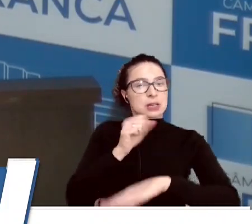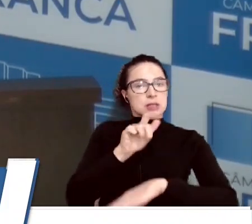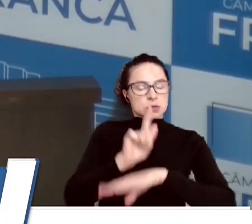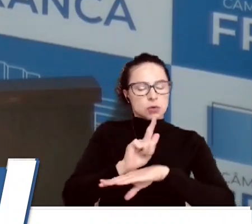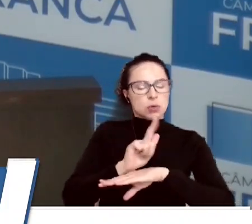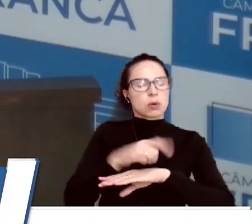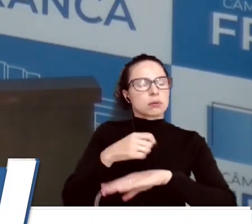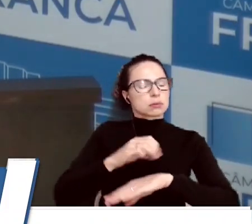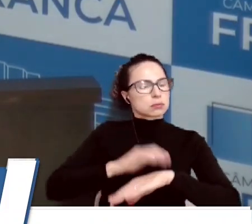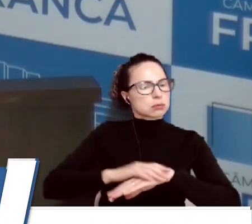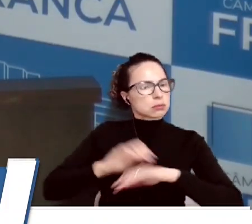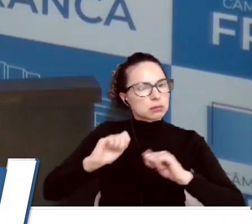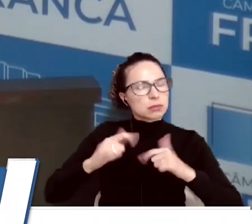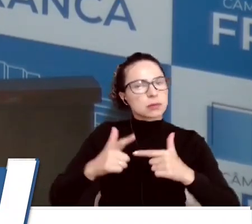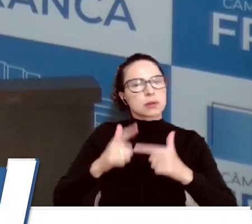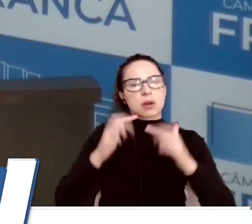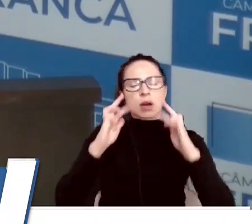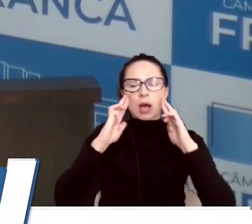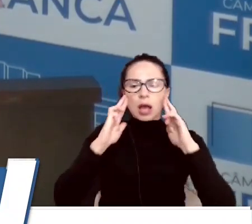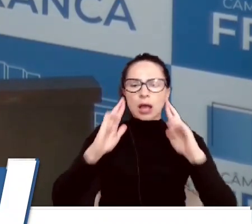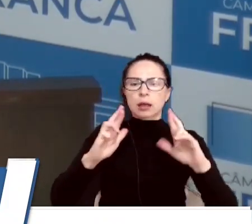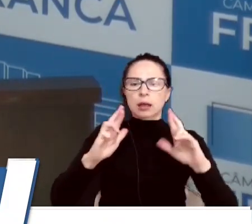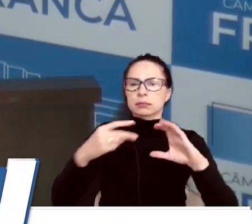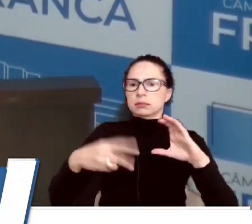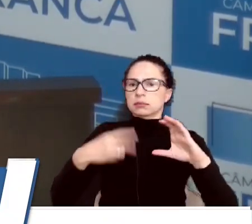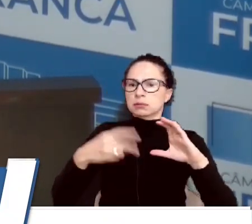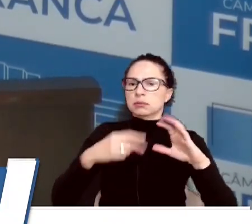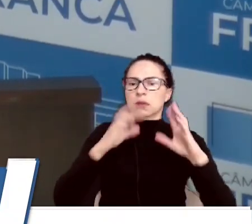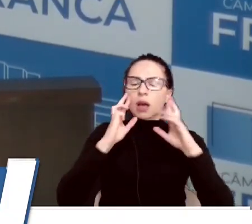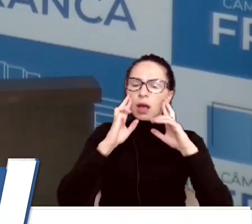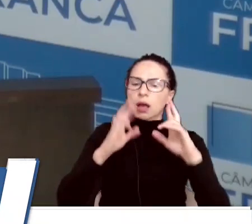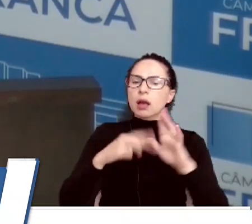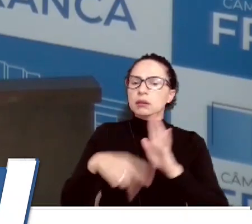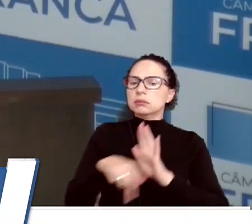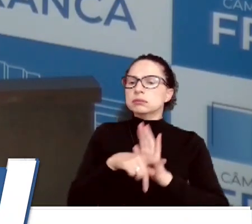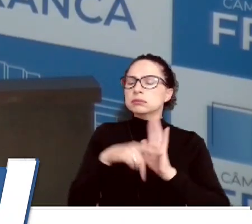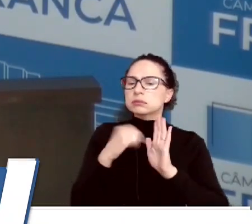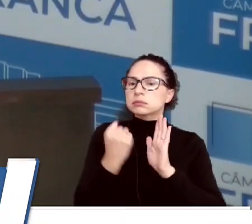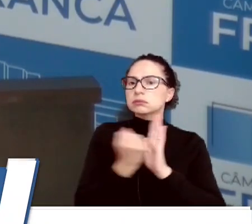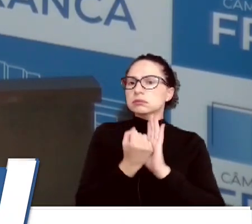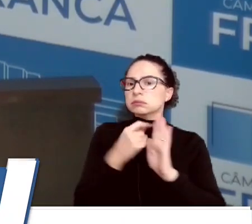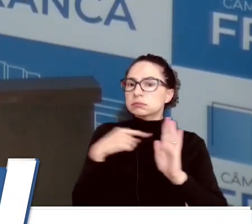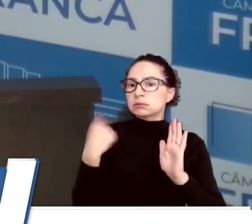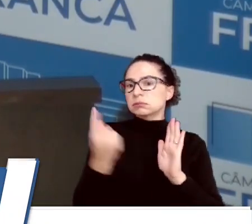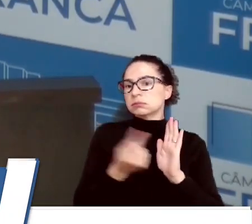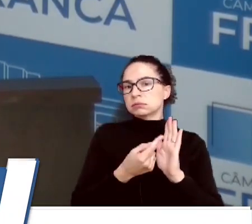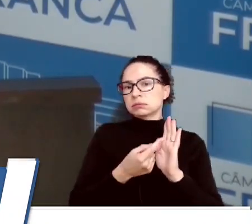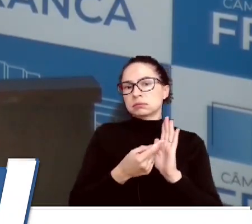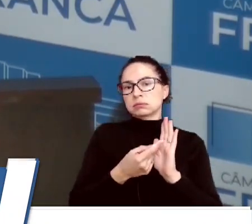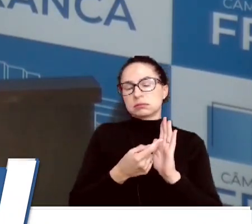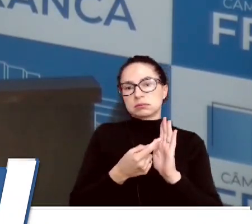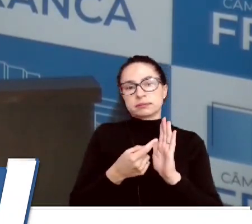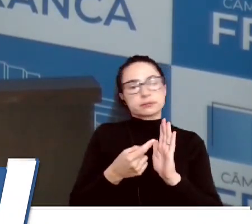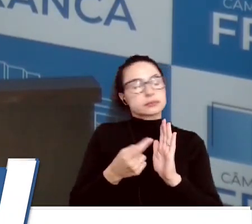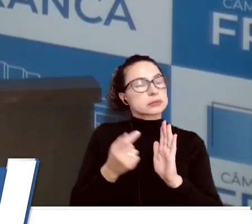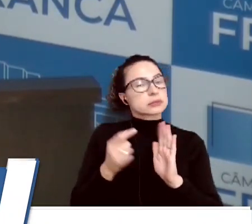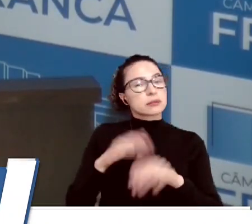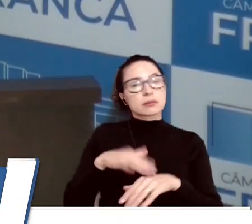gestor, respeitar a Câmara, respeitar o que é nosso patrimônio. E antes de qualquer